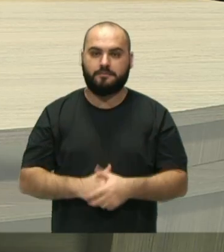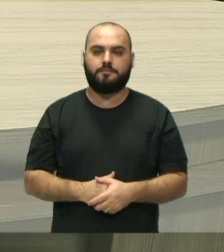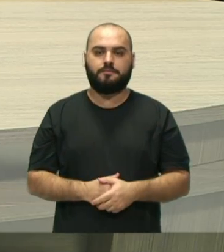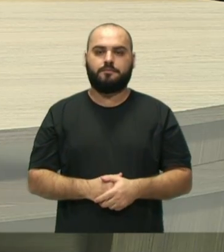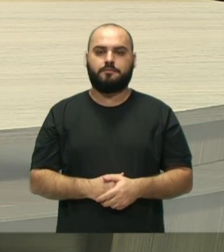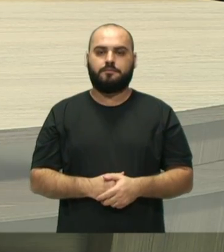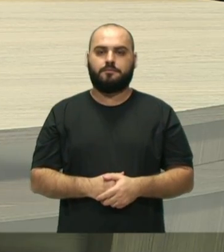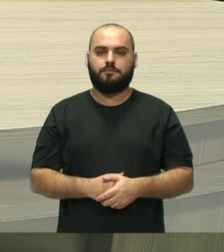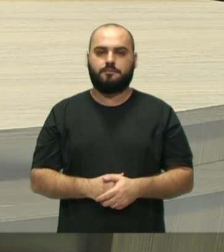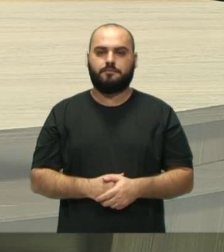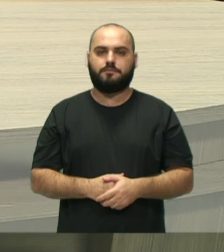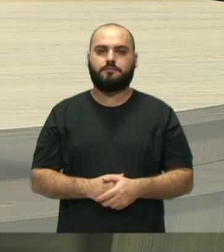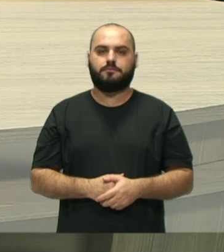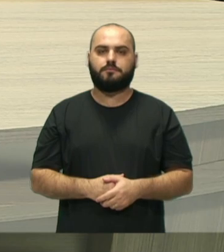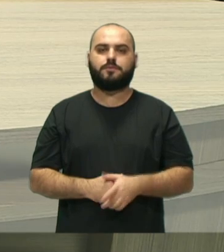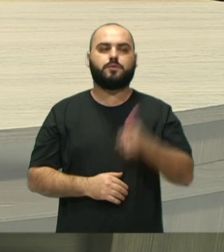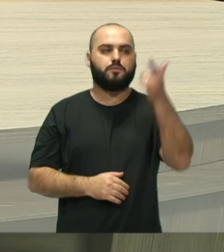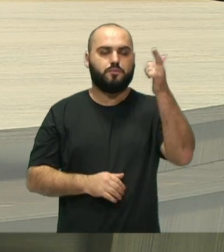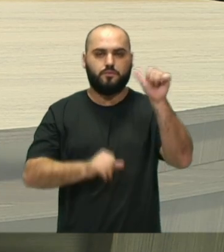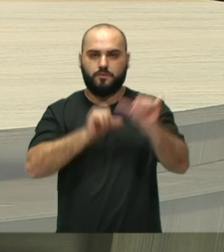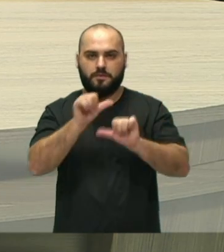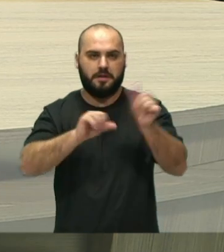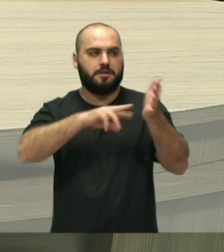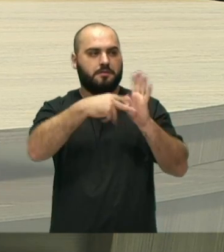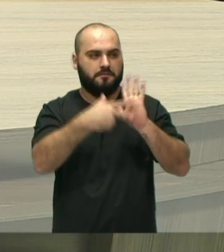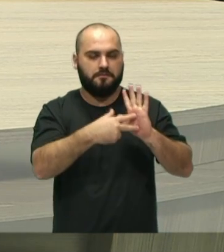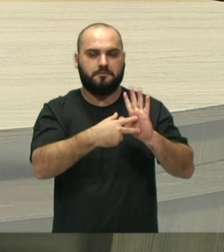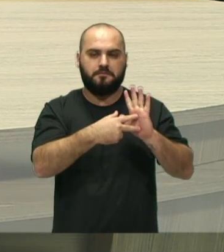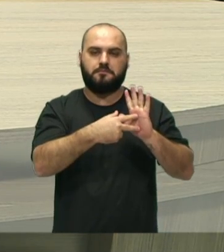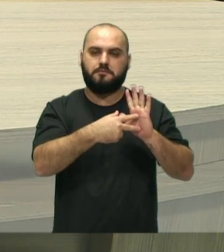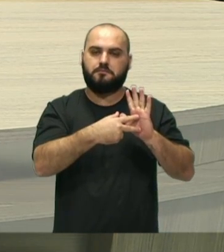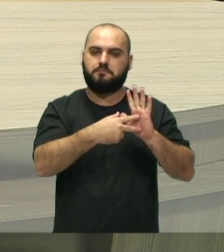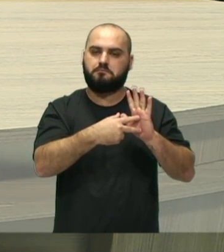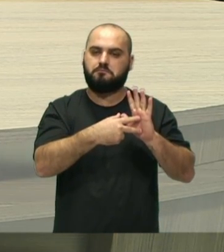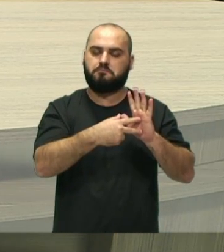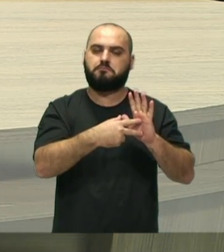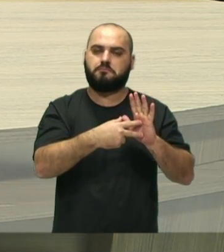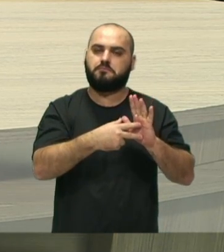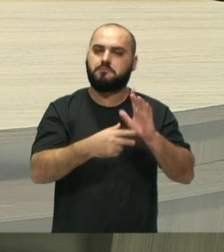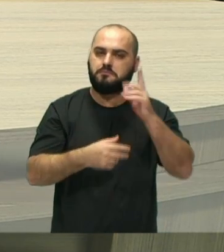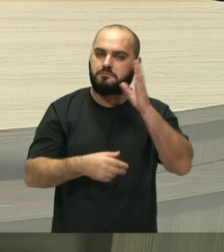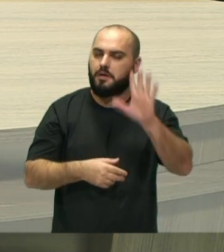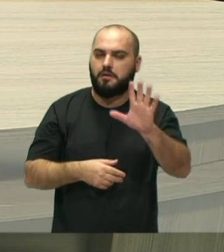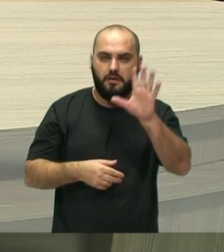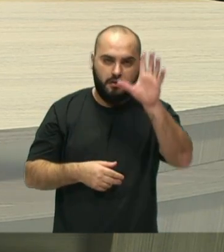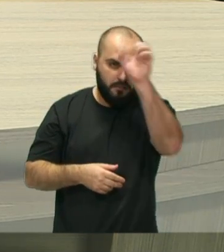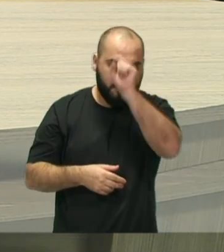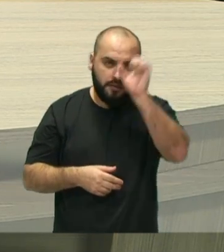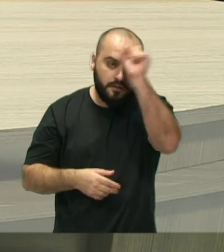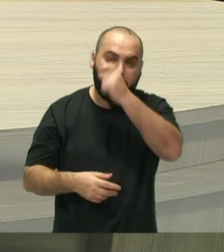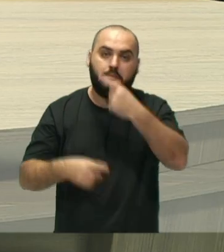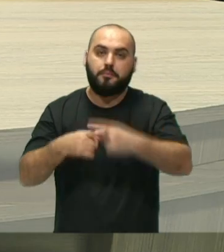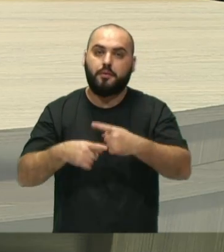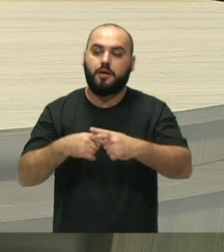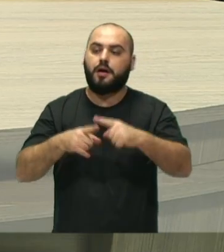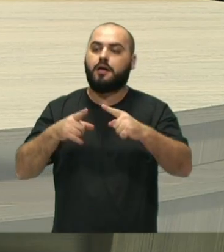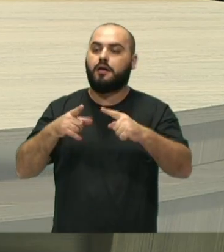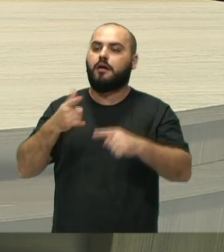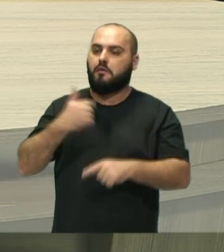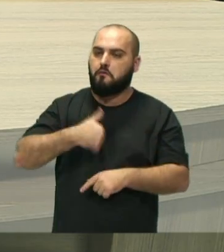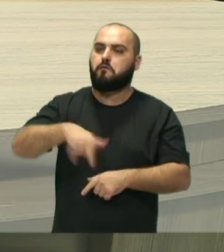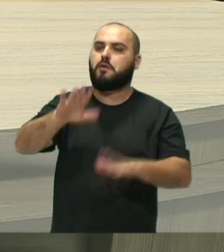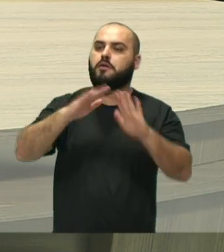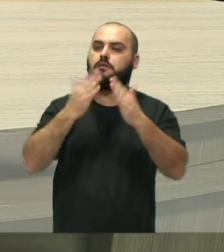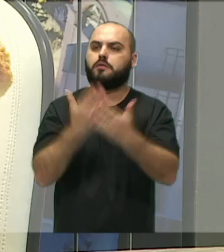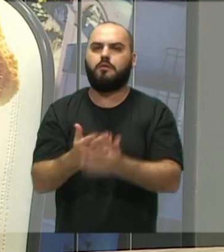Tornar significativo, eu acho que é a chave, porque às vezes assim, vai aprender, tá aprendendo porque eu estou na escola, mas não é porque disso que